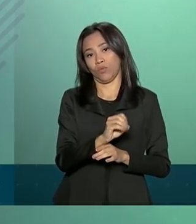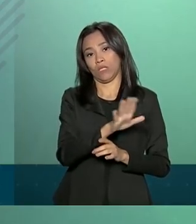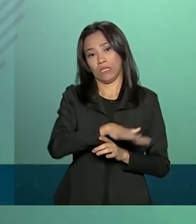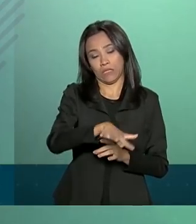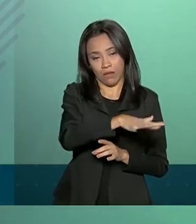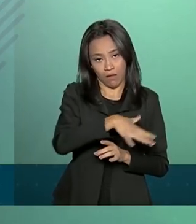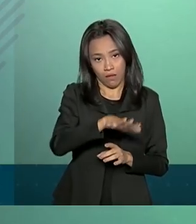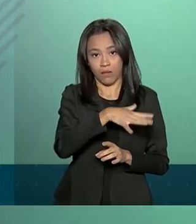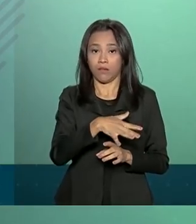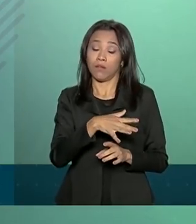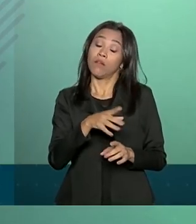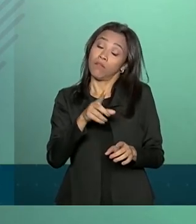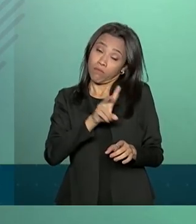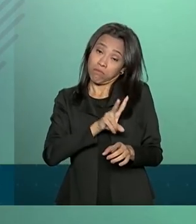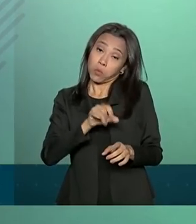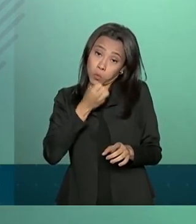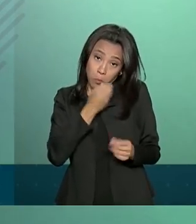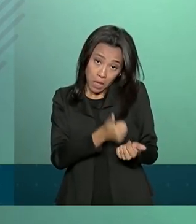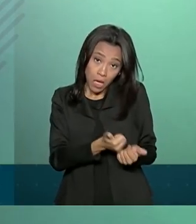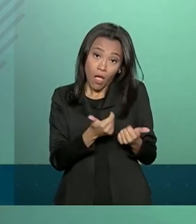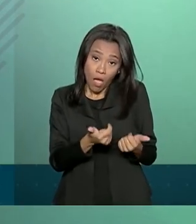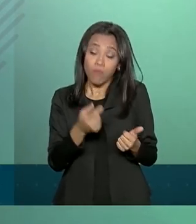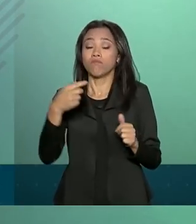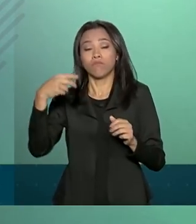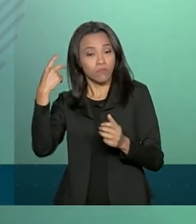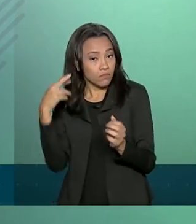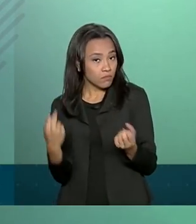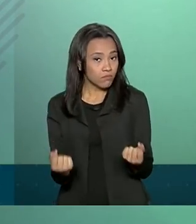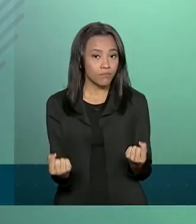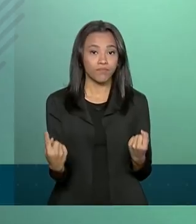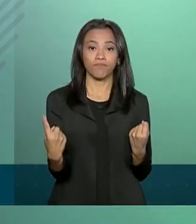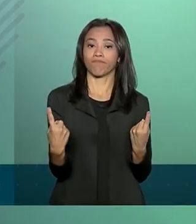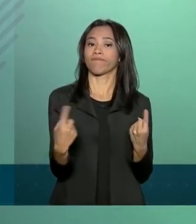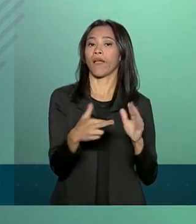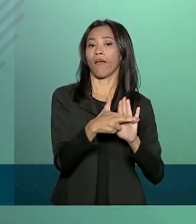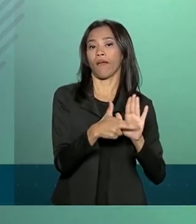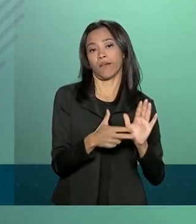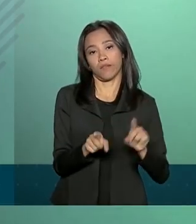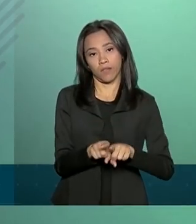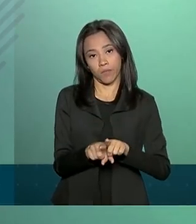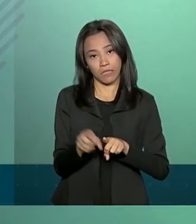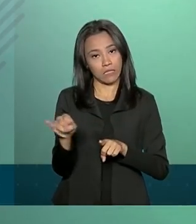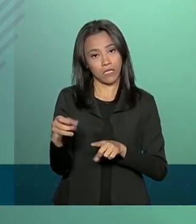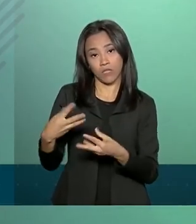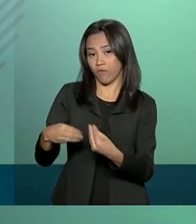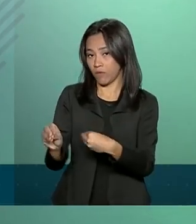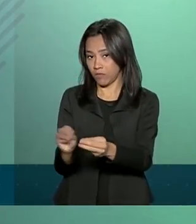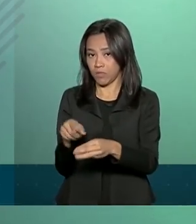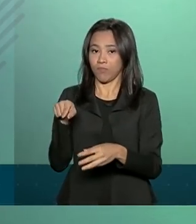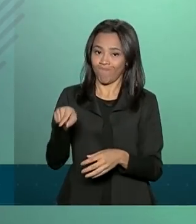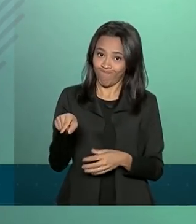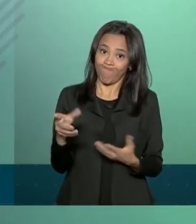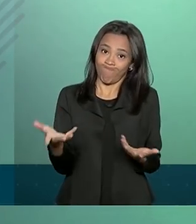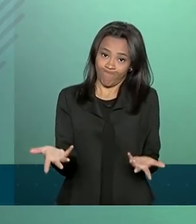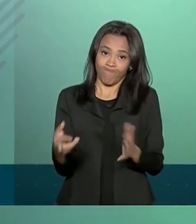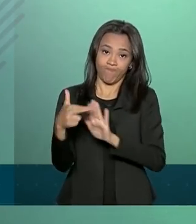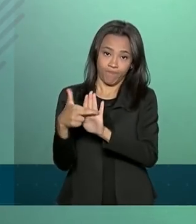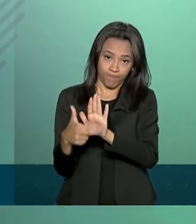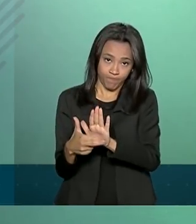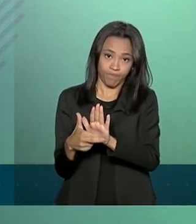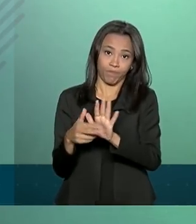subsídios agrícolas os temas específicos da presidência japonesa são